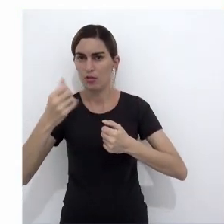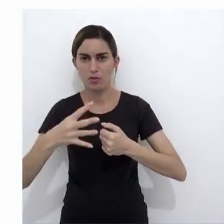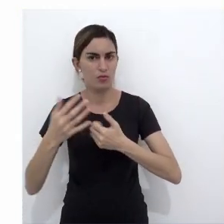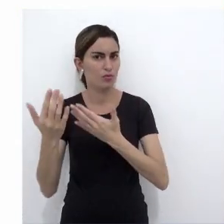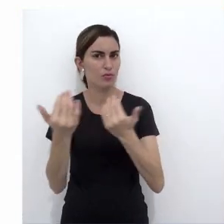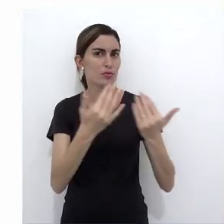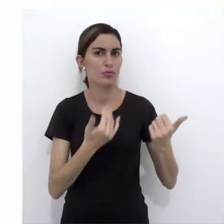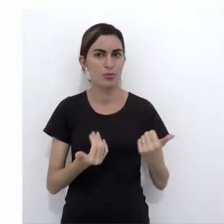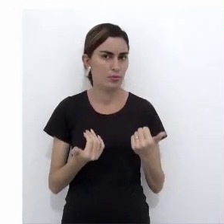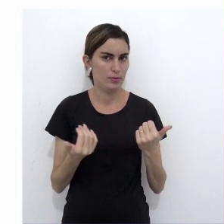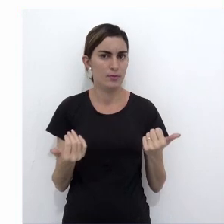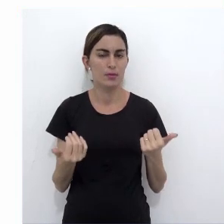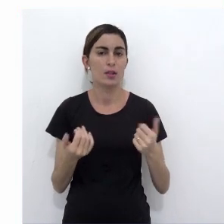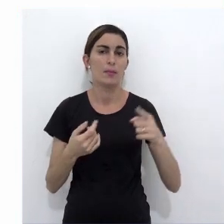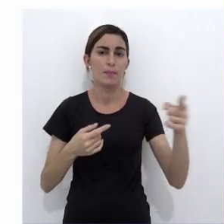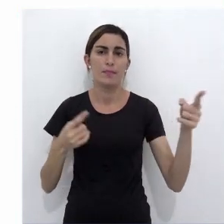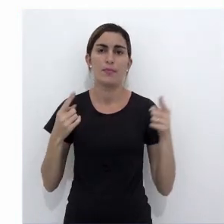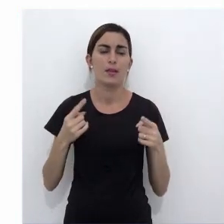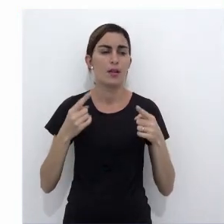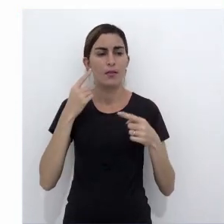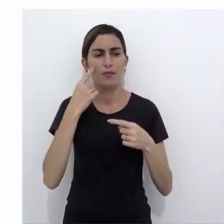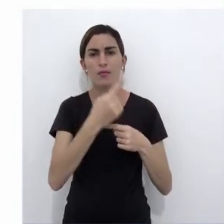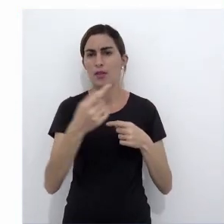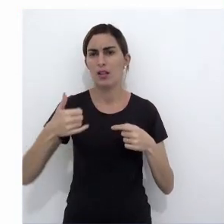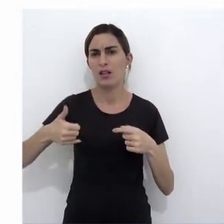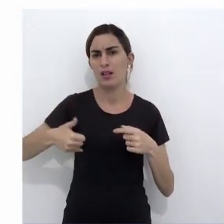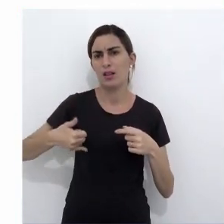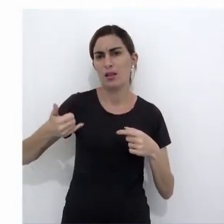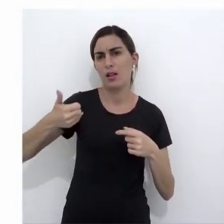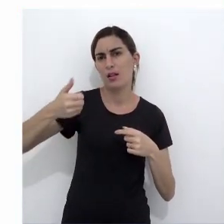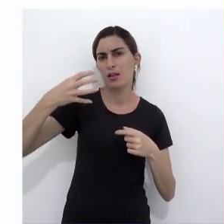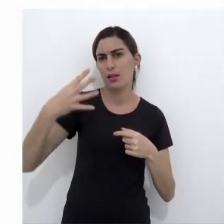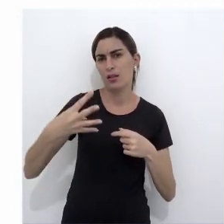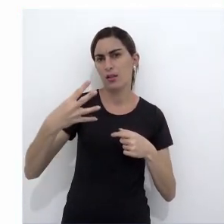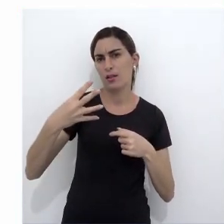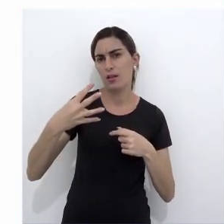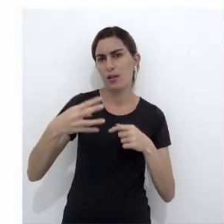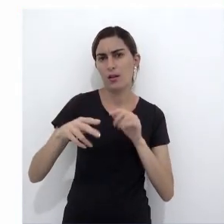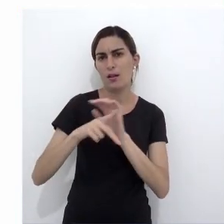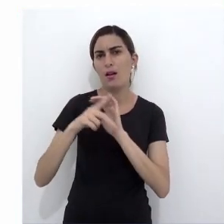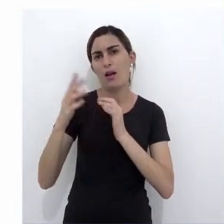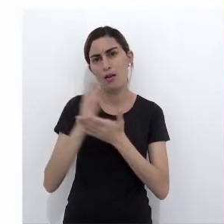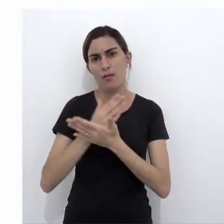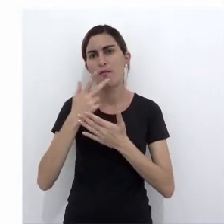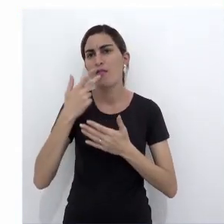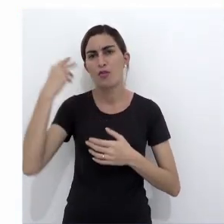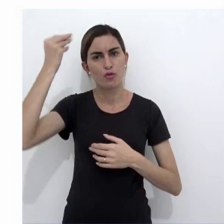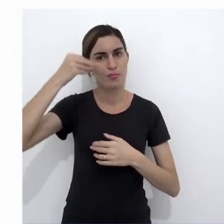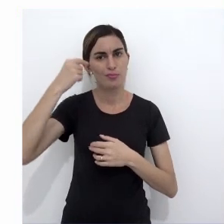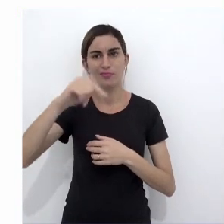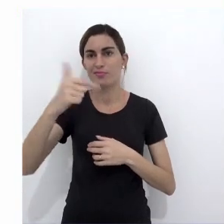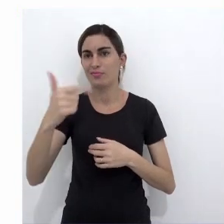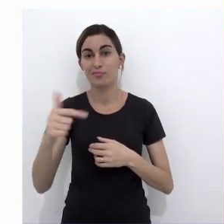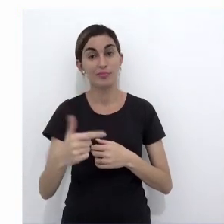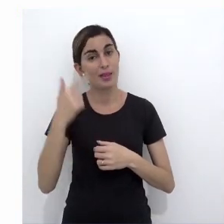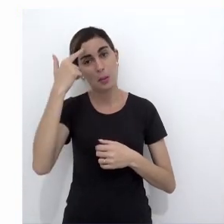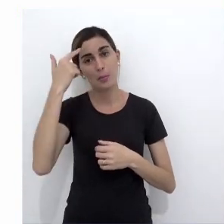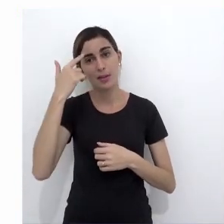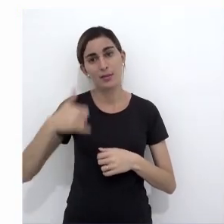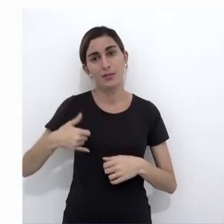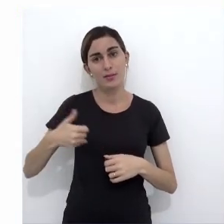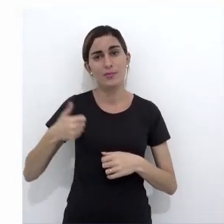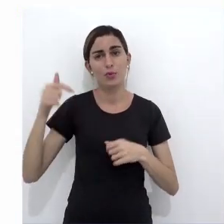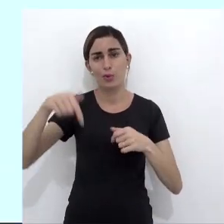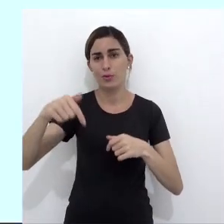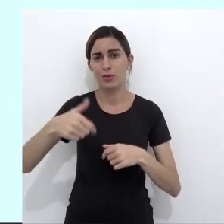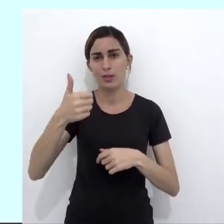hoje, um adolescente, considero ainda 14 anos com uma inexperiência. Imagina só hoje